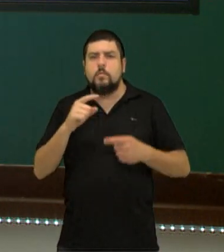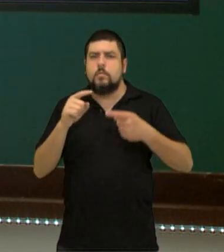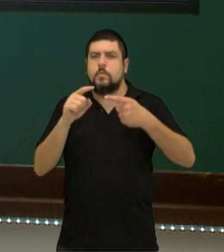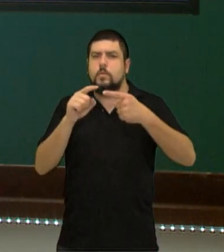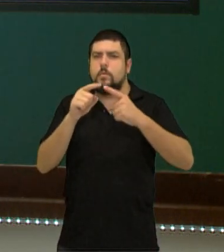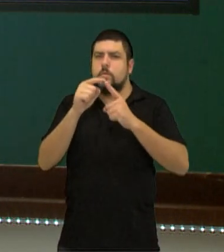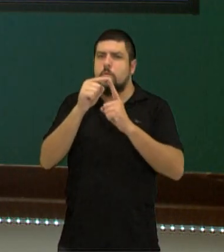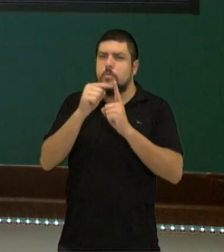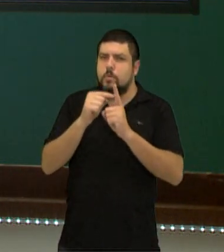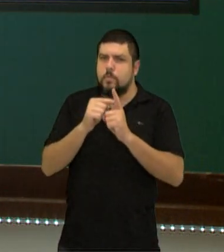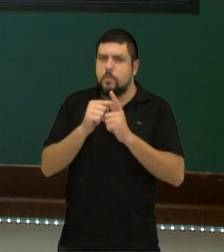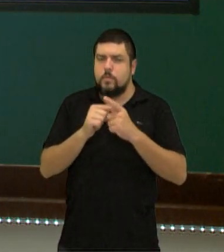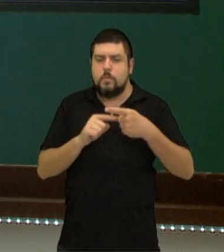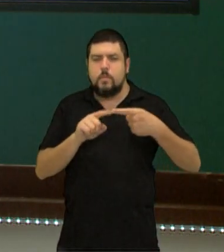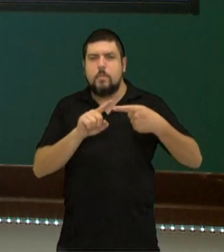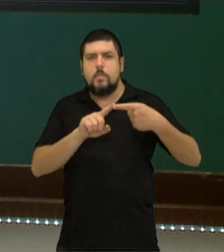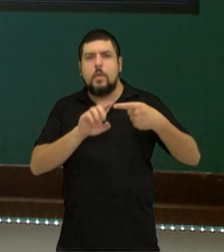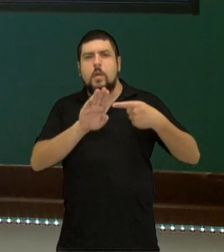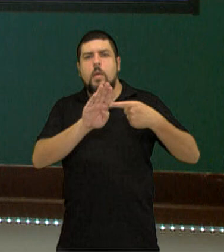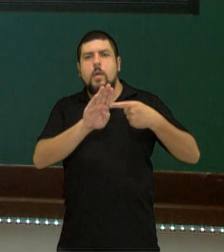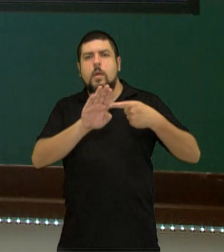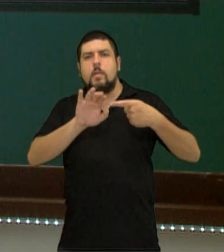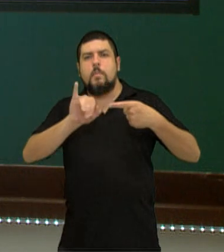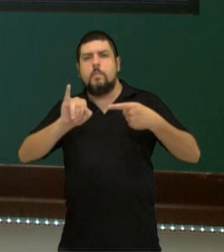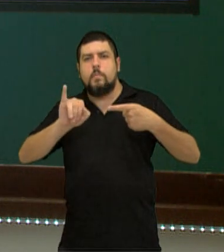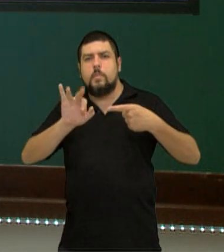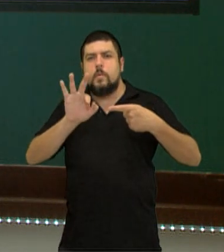tipos. Bifásica,